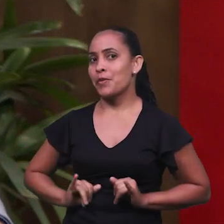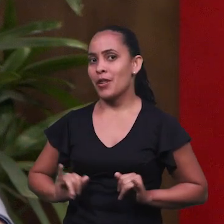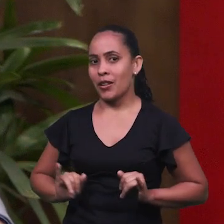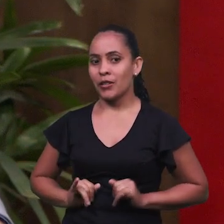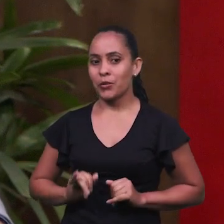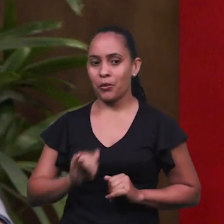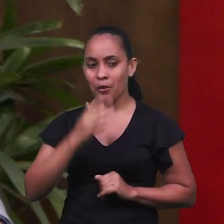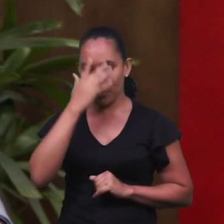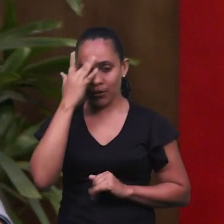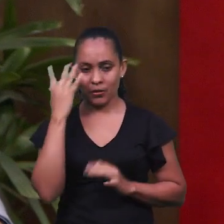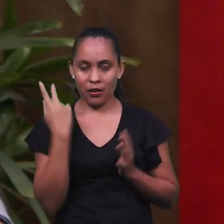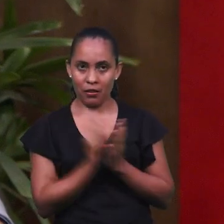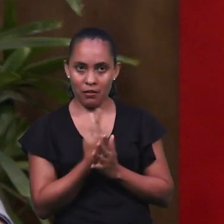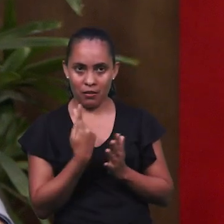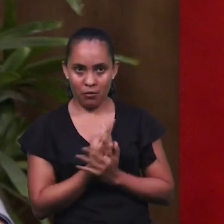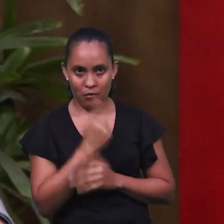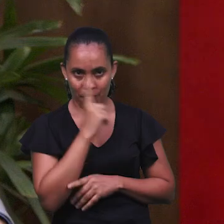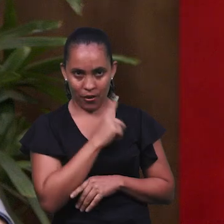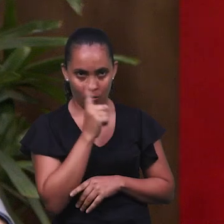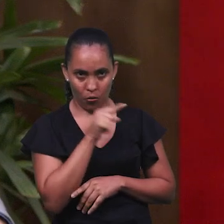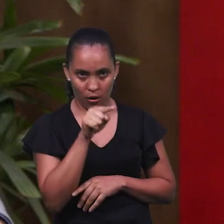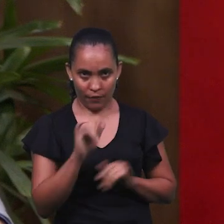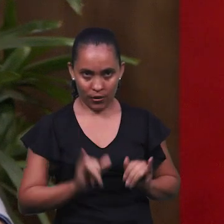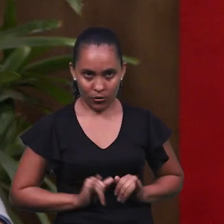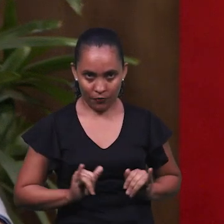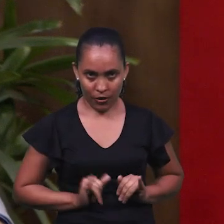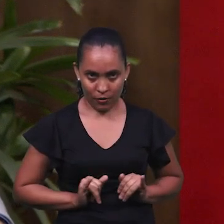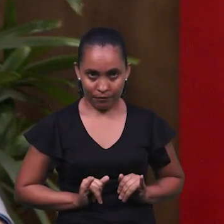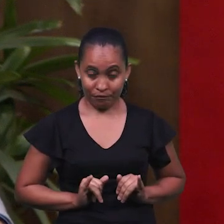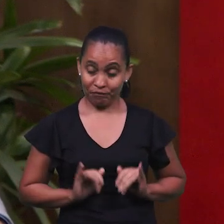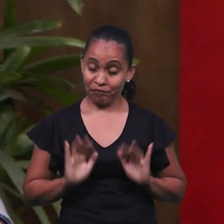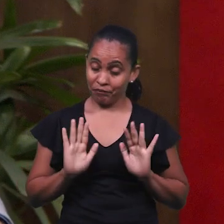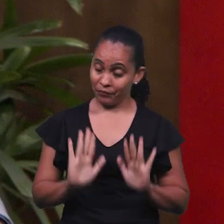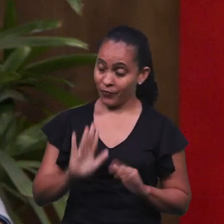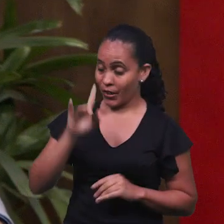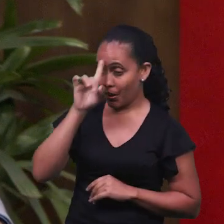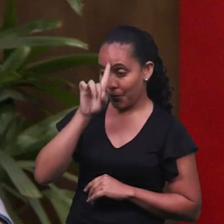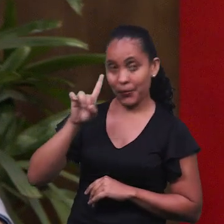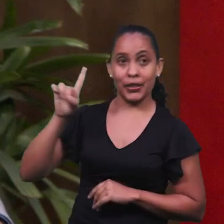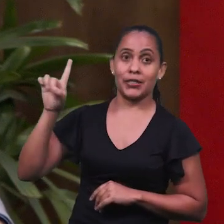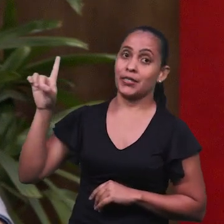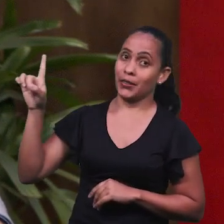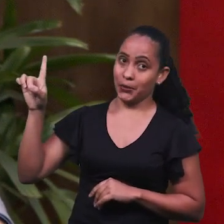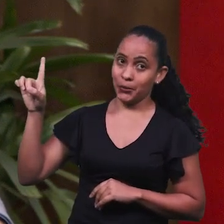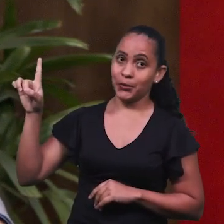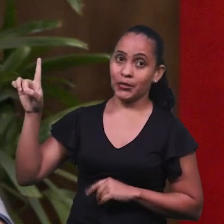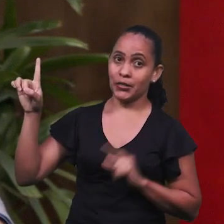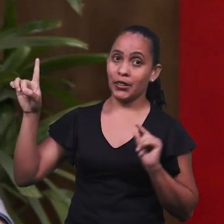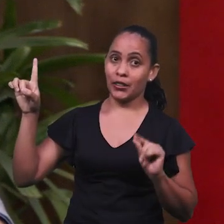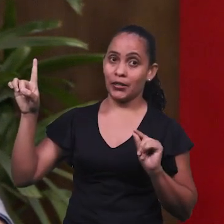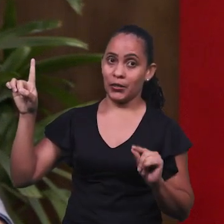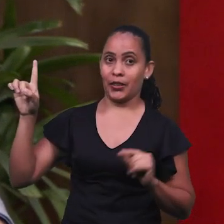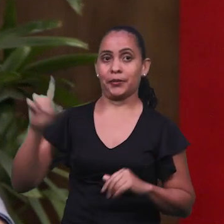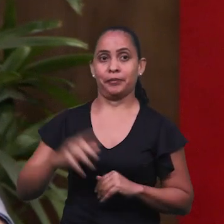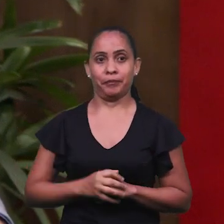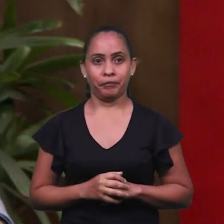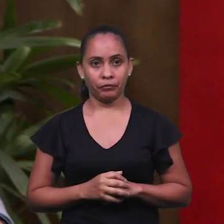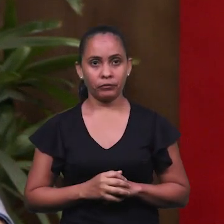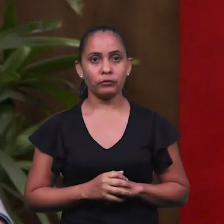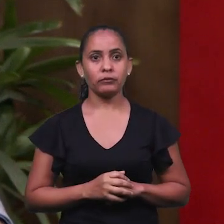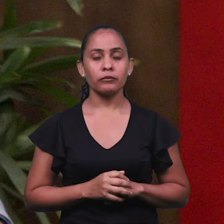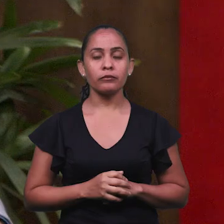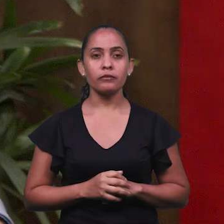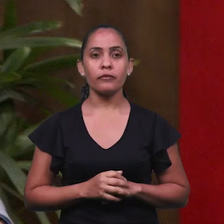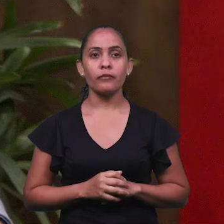errou. Ele falhou, ele vai sofrer. Mas Deus faz disso um instrumento,